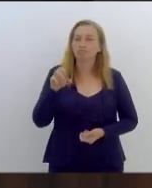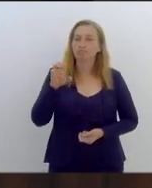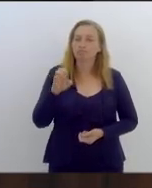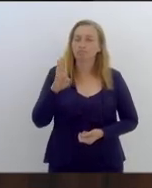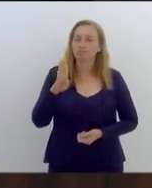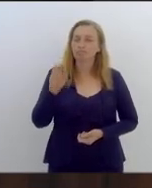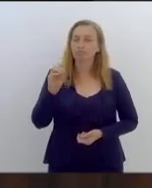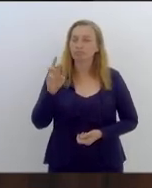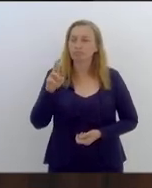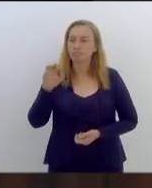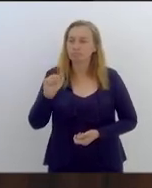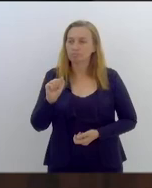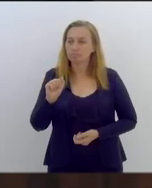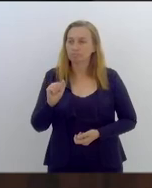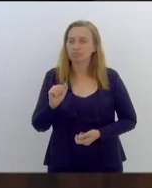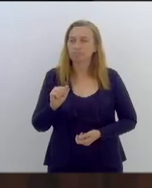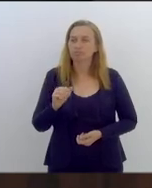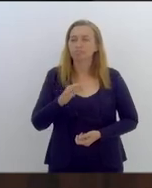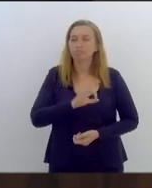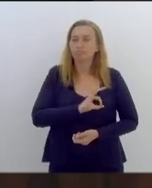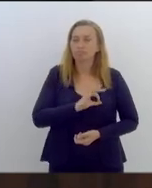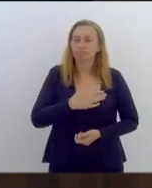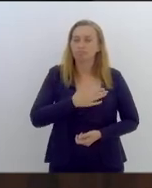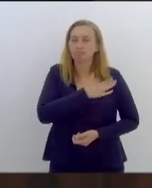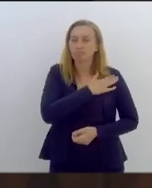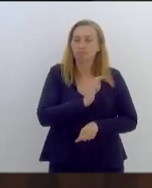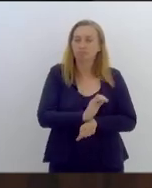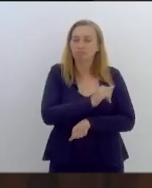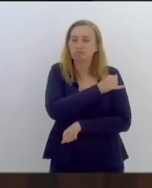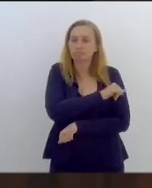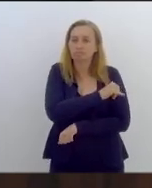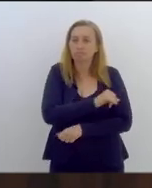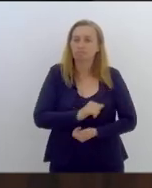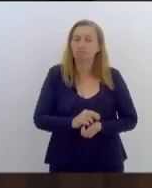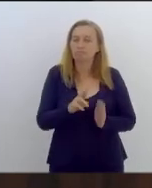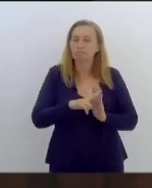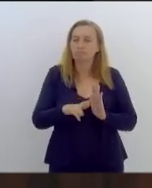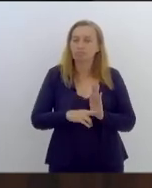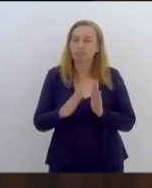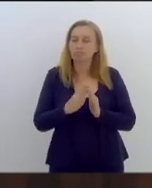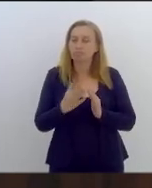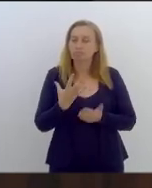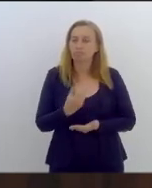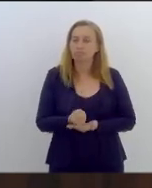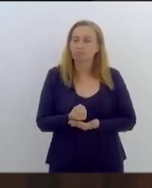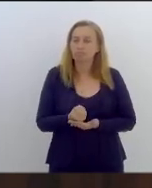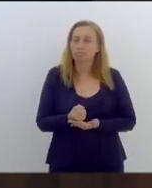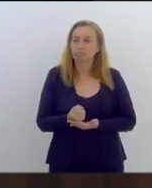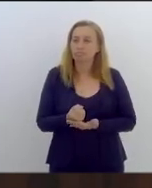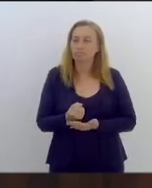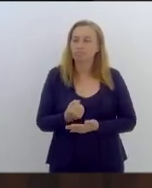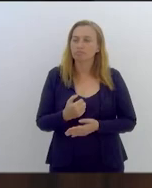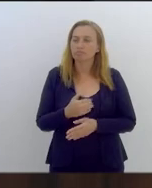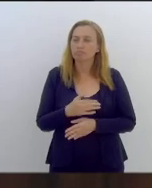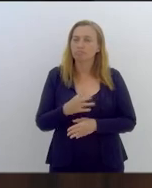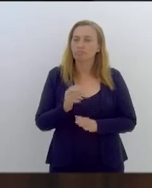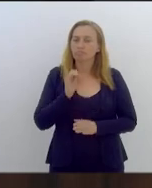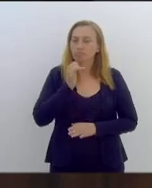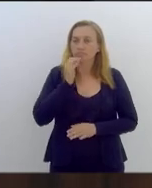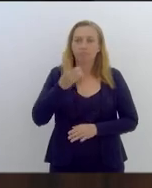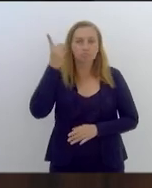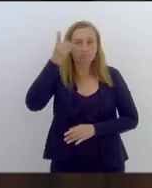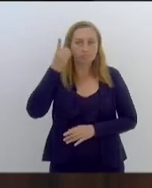Ferreira Lima, cabo da Polícia Militar do Estado do Rio de Janeiro. Parecida à Comissão de Normas Internas e Proposições Externas, favorável, relator,